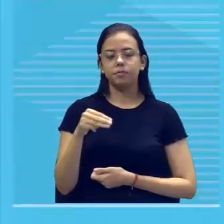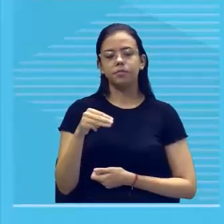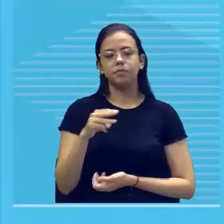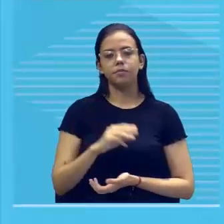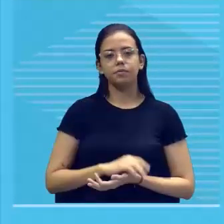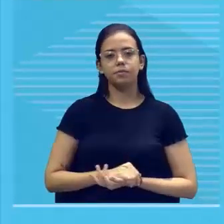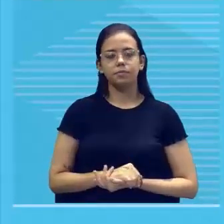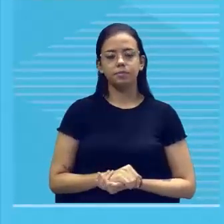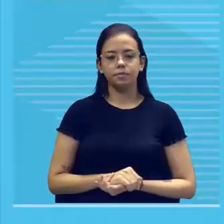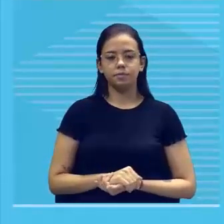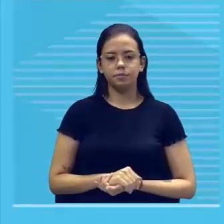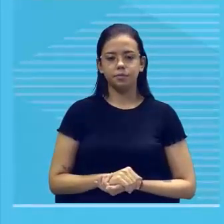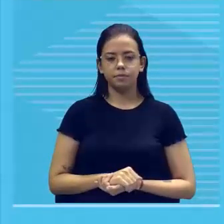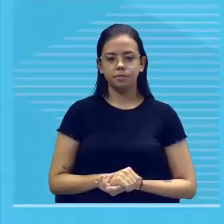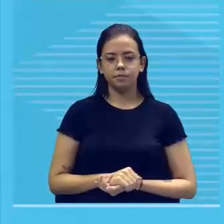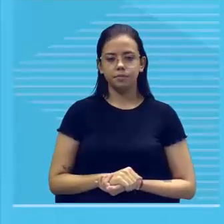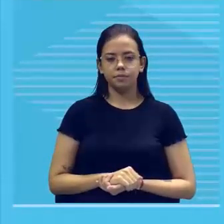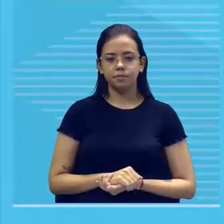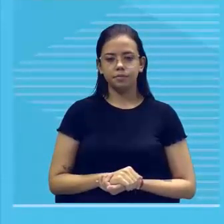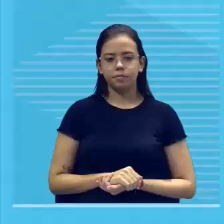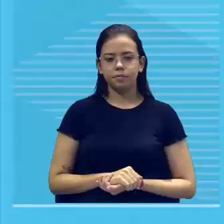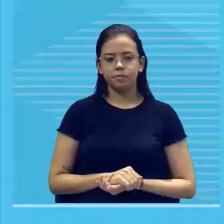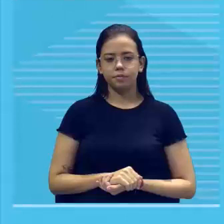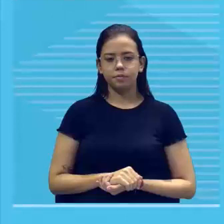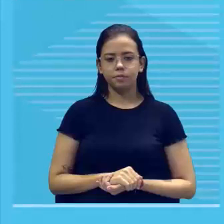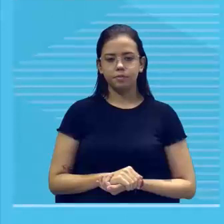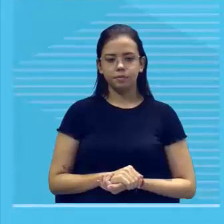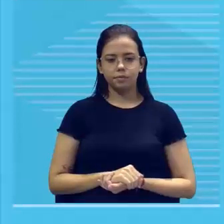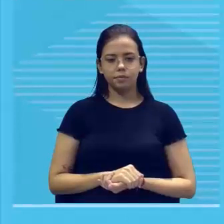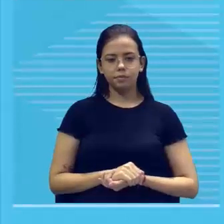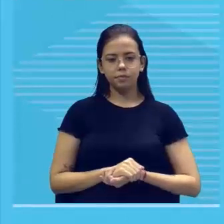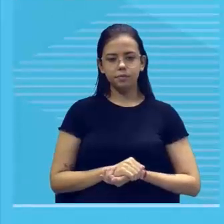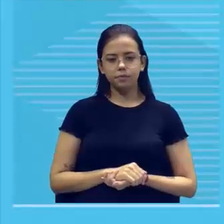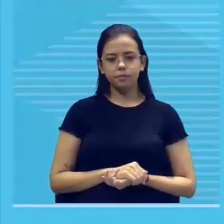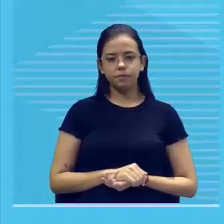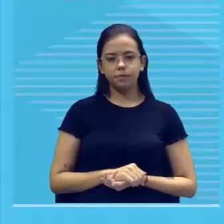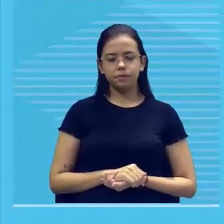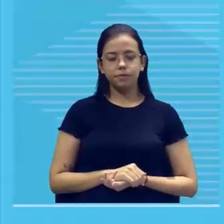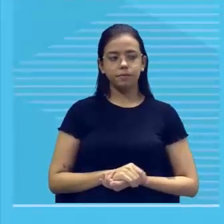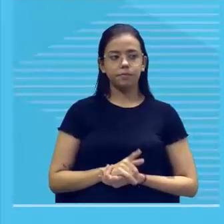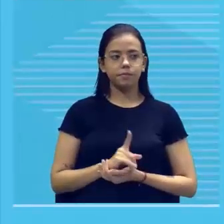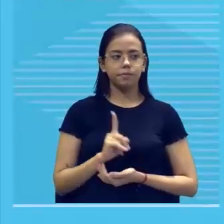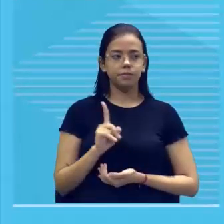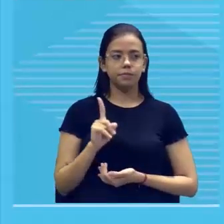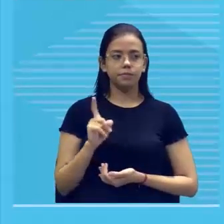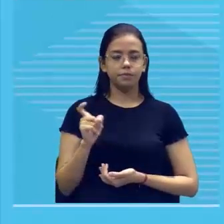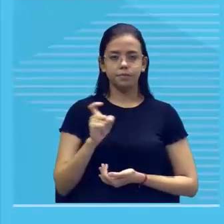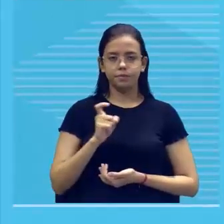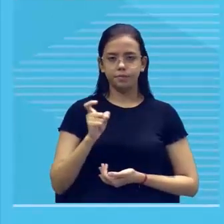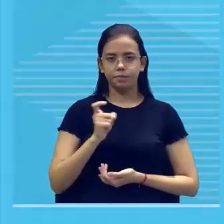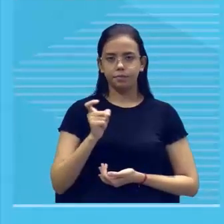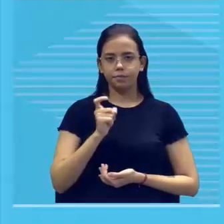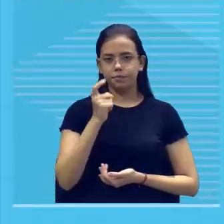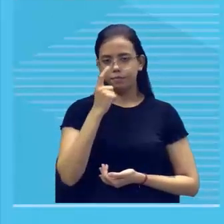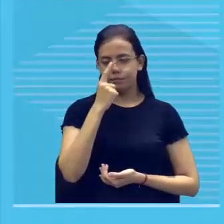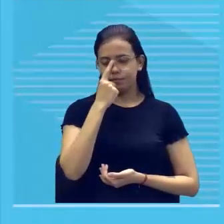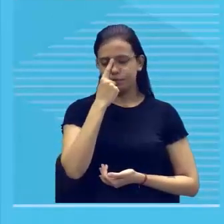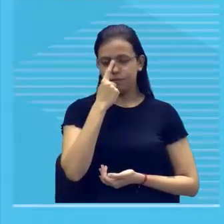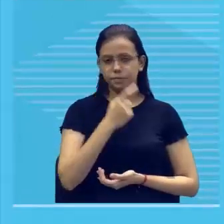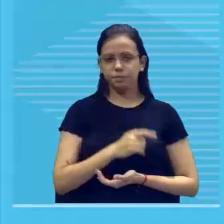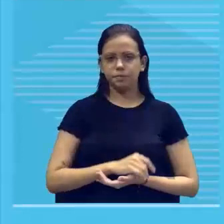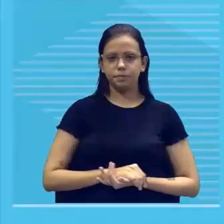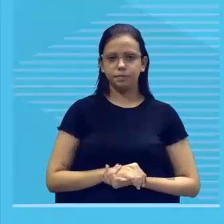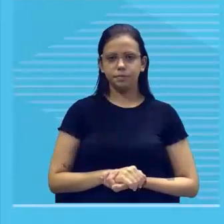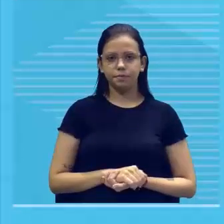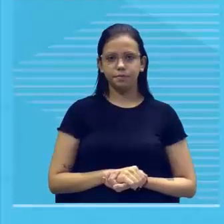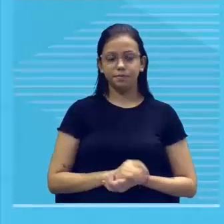por hora é bom né olha aí ó aqui o nosso x né a beleza